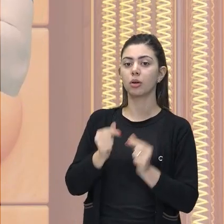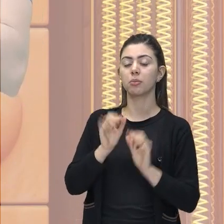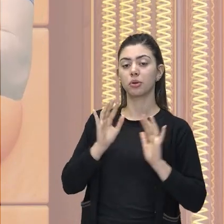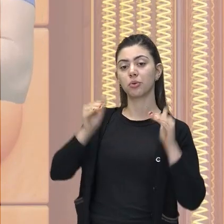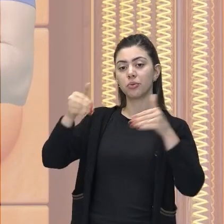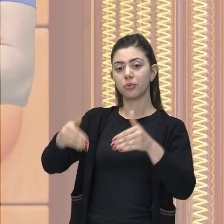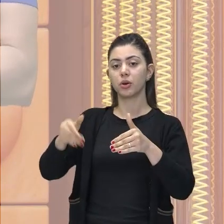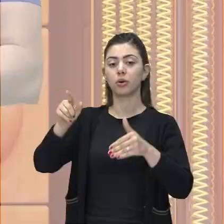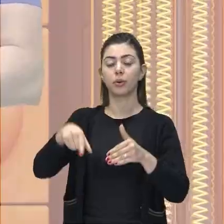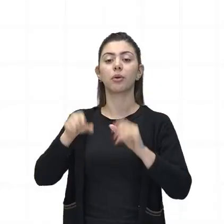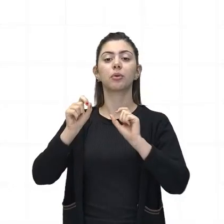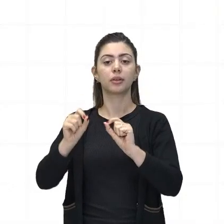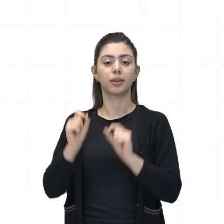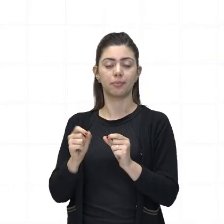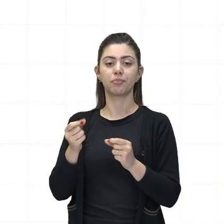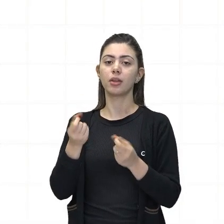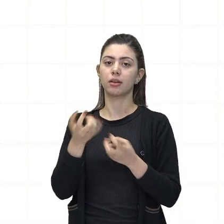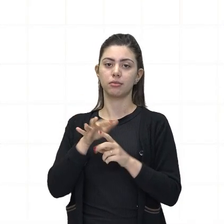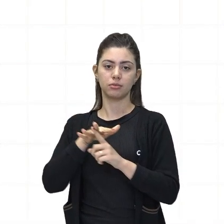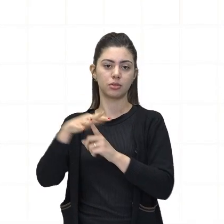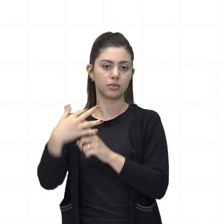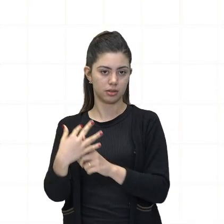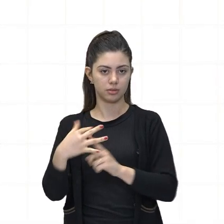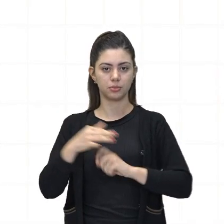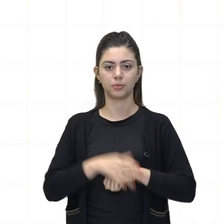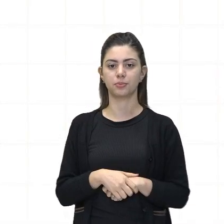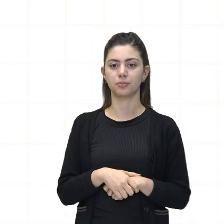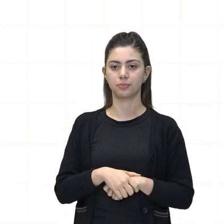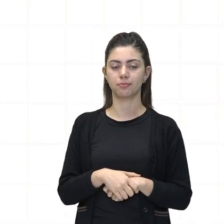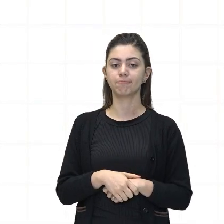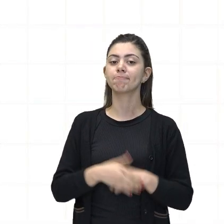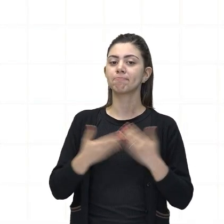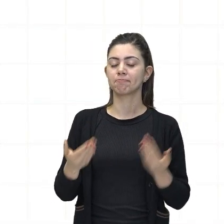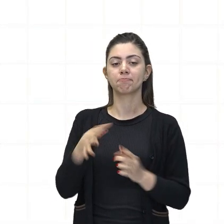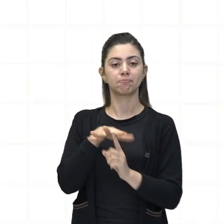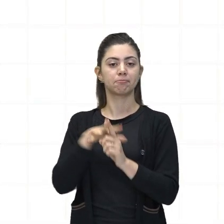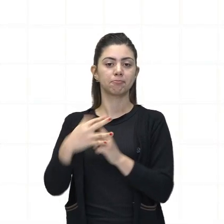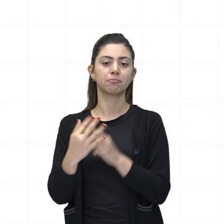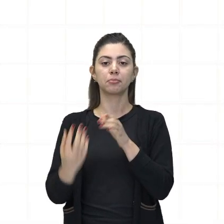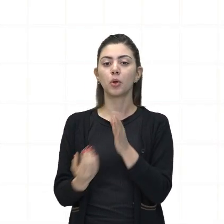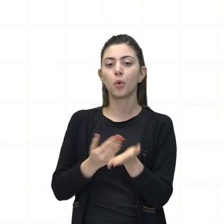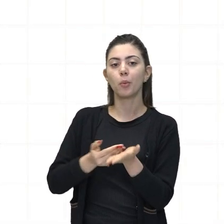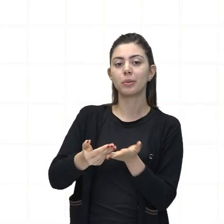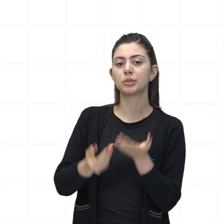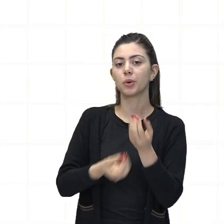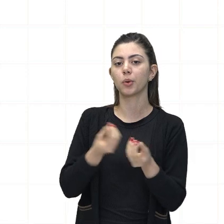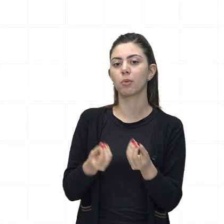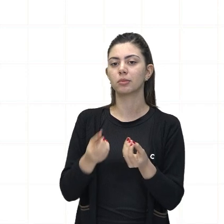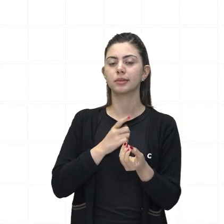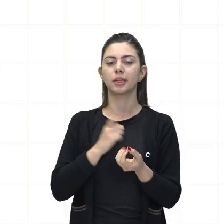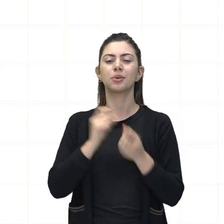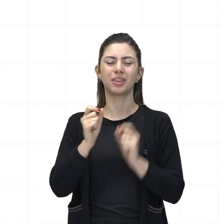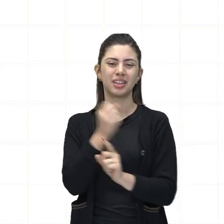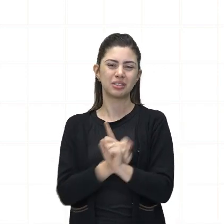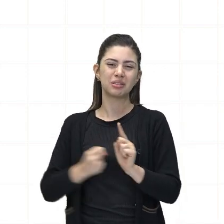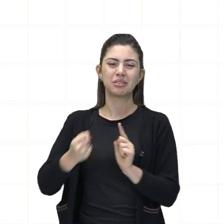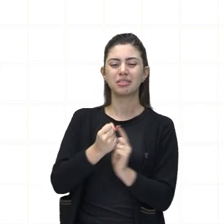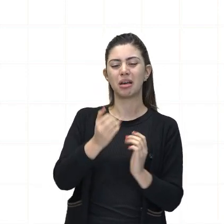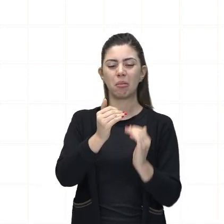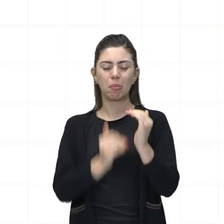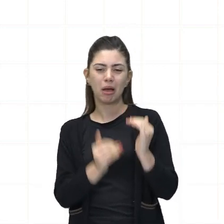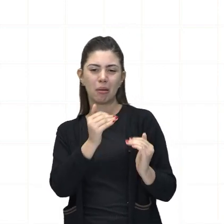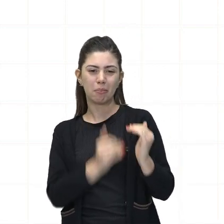de socialismo. Acompanhem comigo. O socialismo ele surgiu como resposta ali às desigualdades e